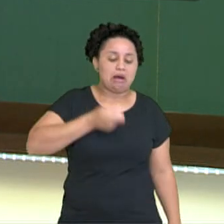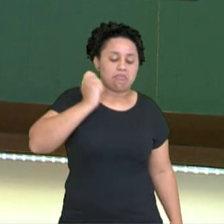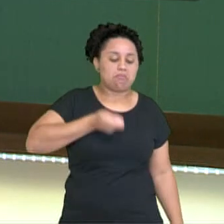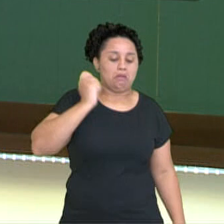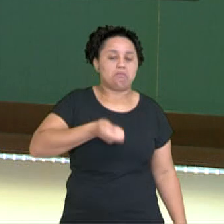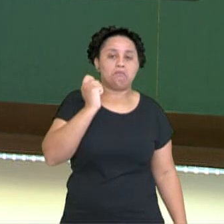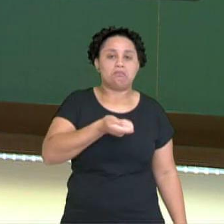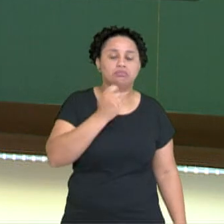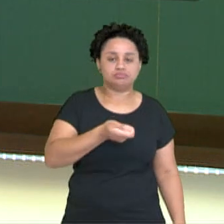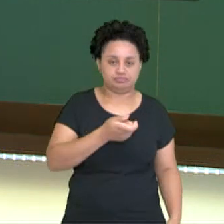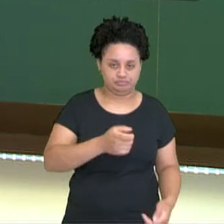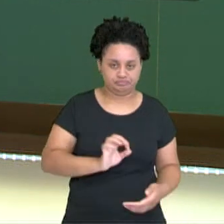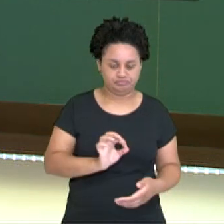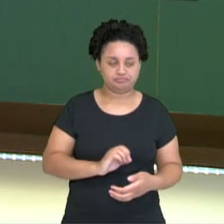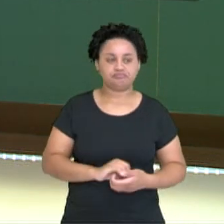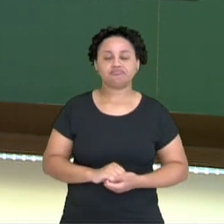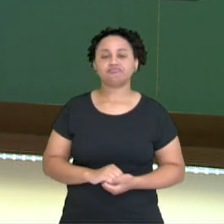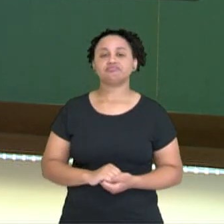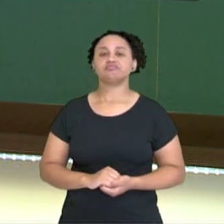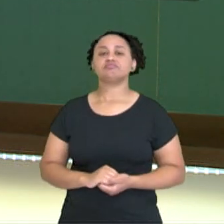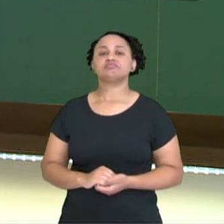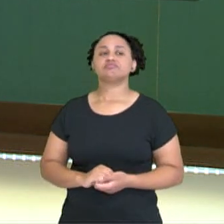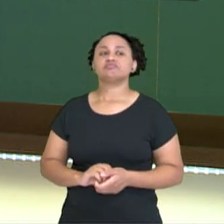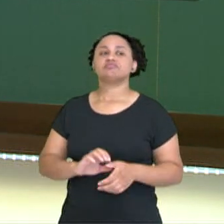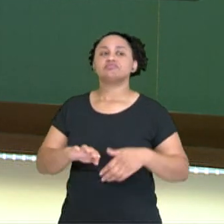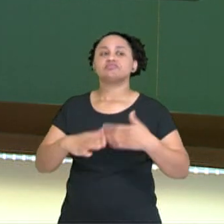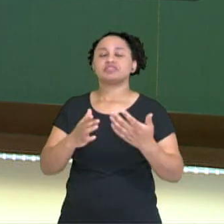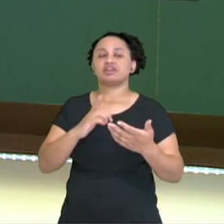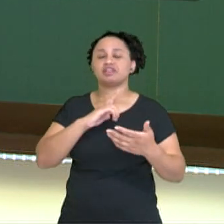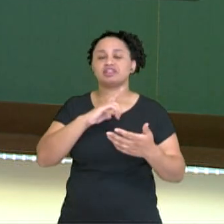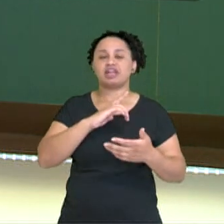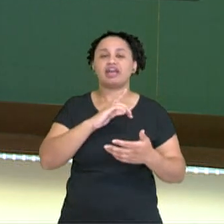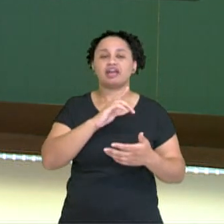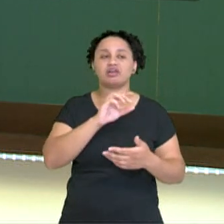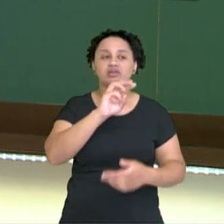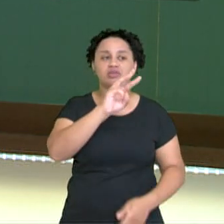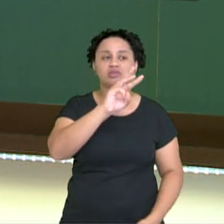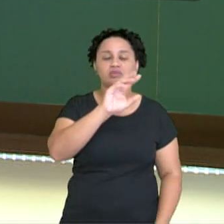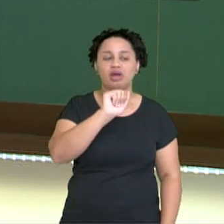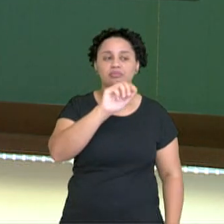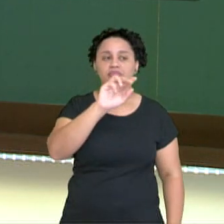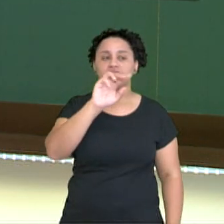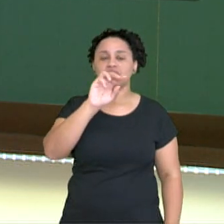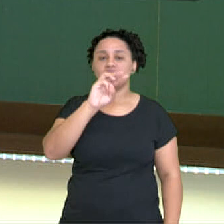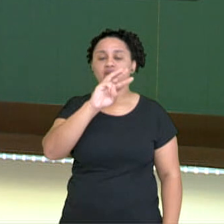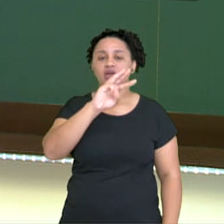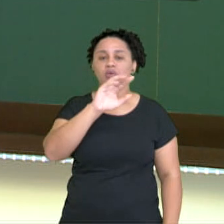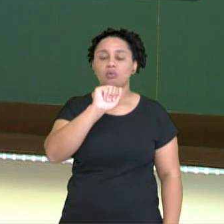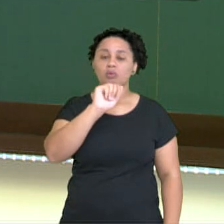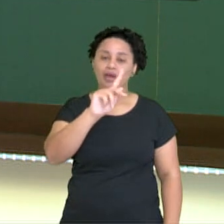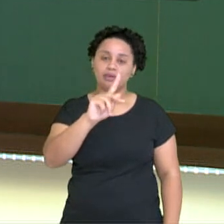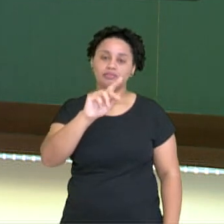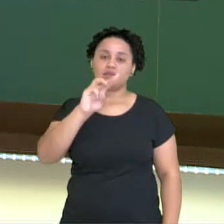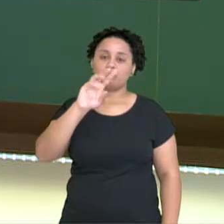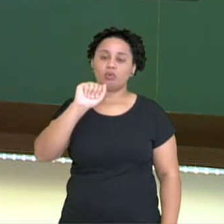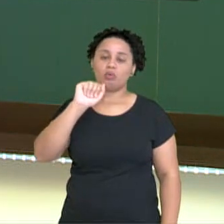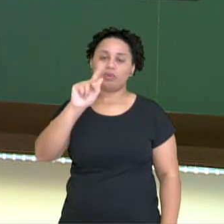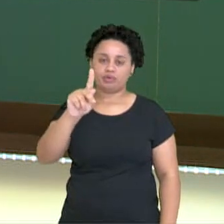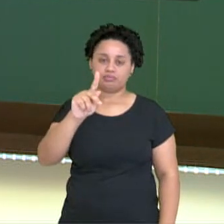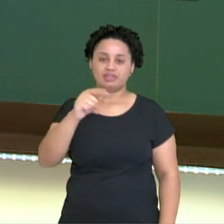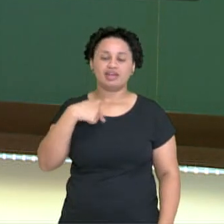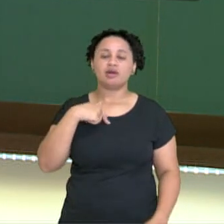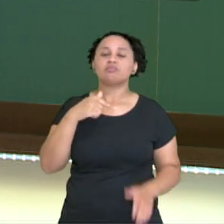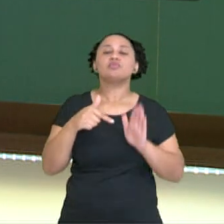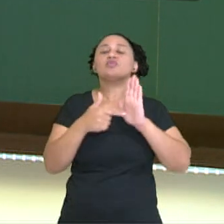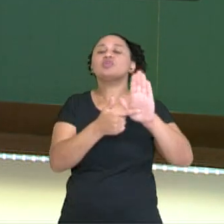ali na mesinha de centro, tá bom? Então, é tanto que a gente tem aqui a onomatopeia, olha, wap, wap, wap, né, indicando o som, o